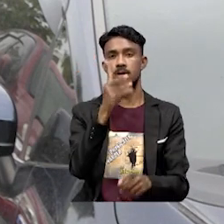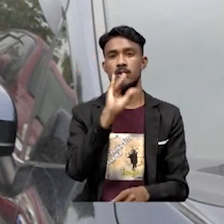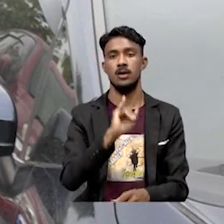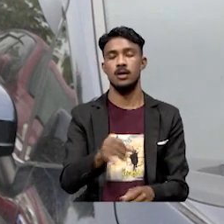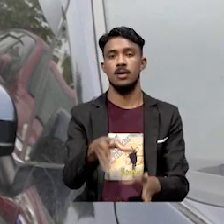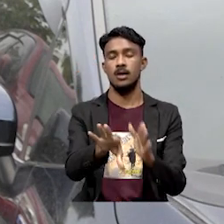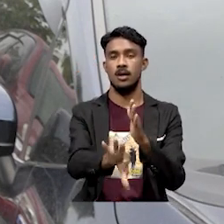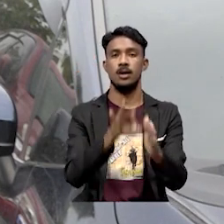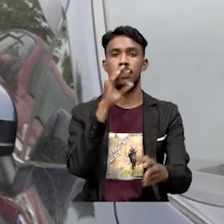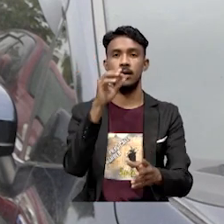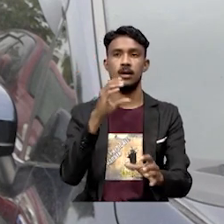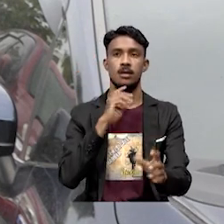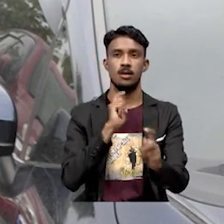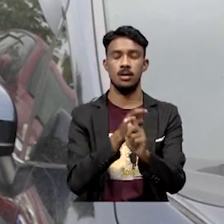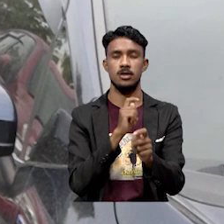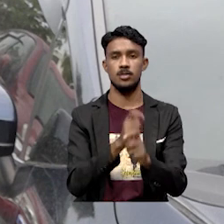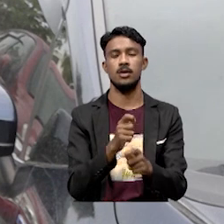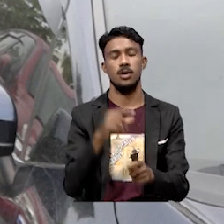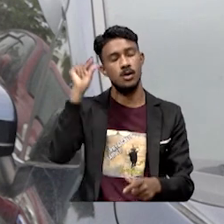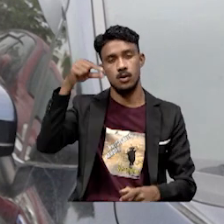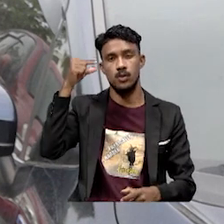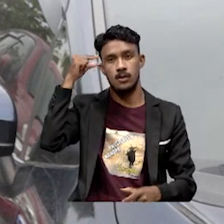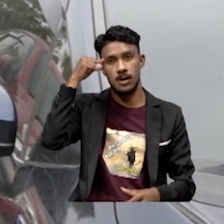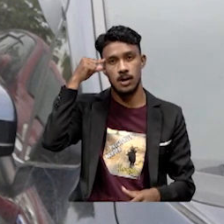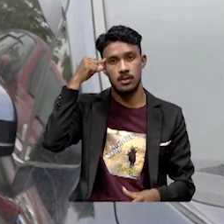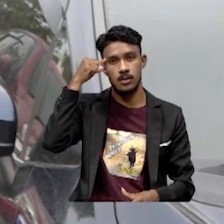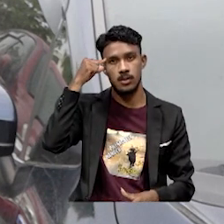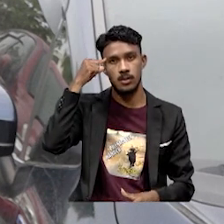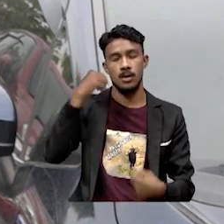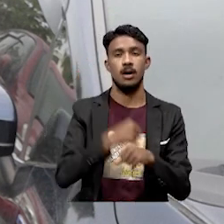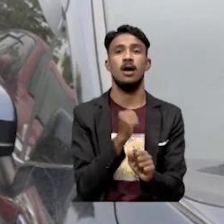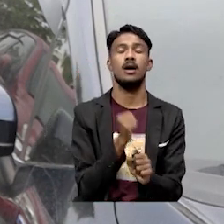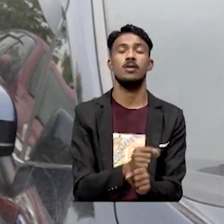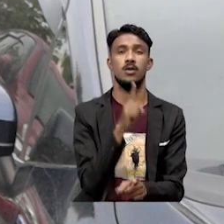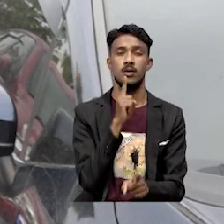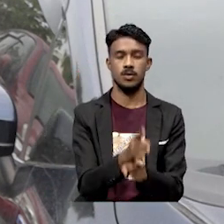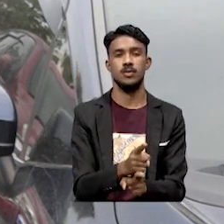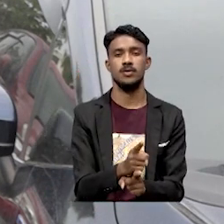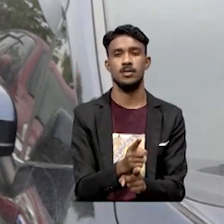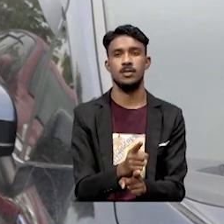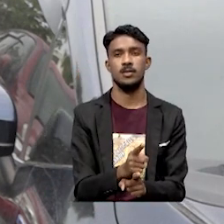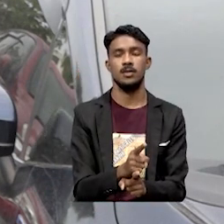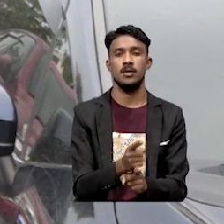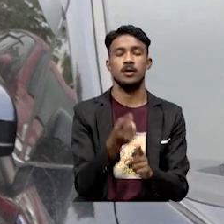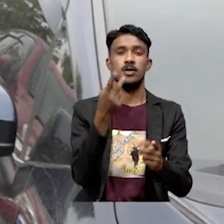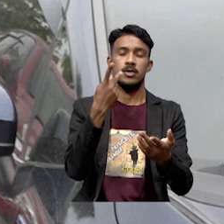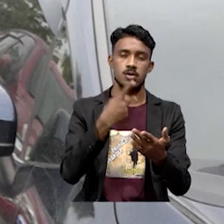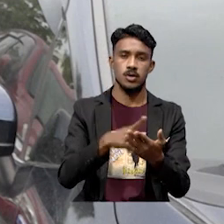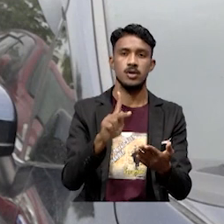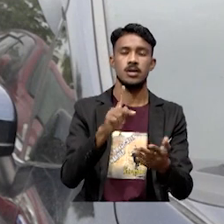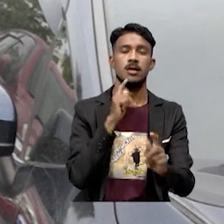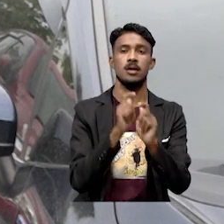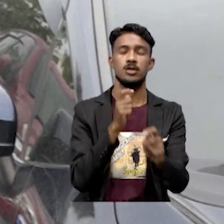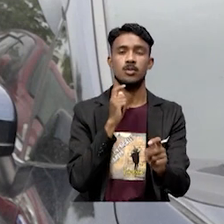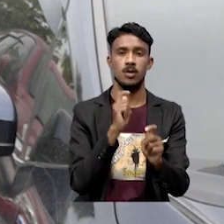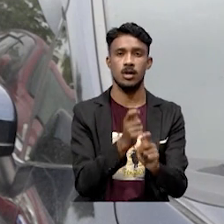transport. Karik itu nih maka governo realizaruni sosa transport bawa transit